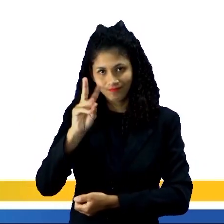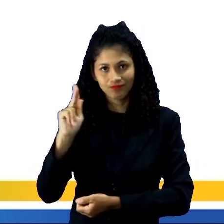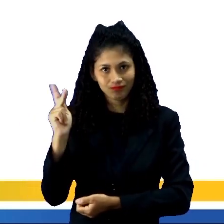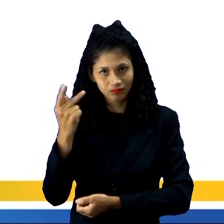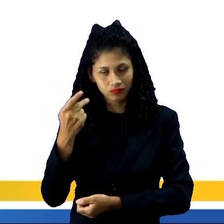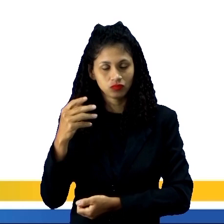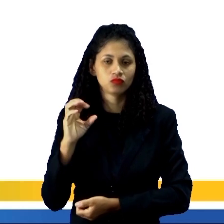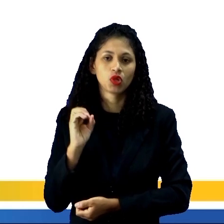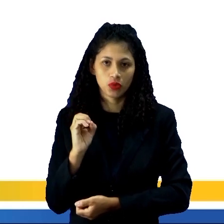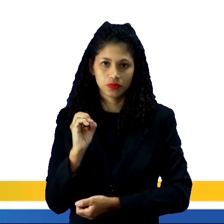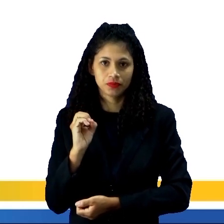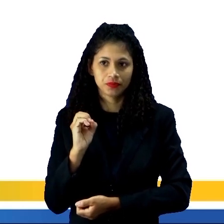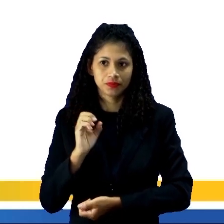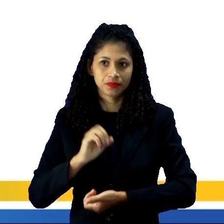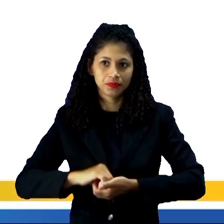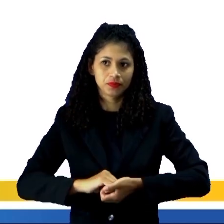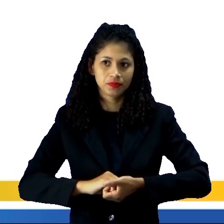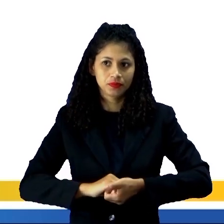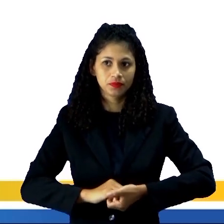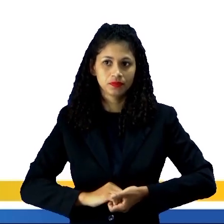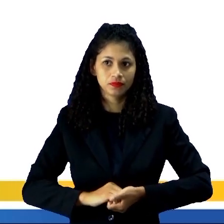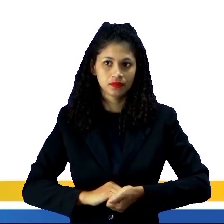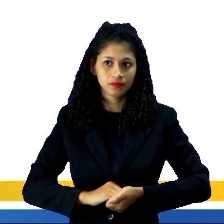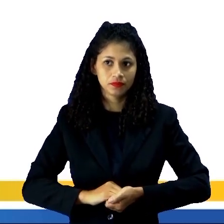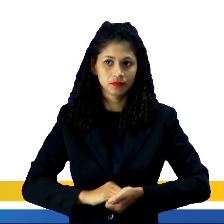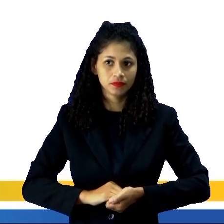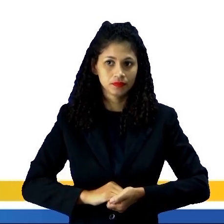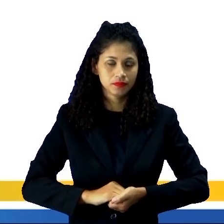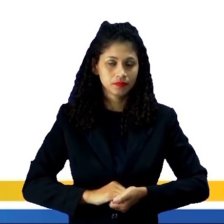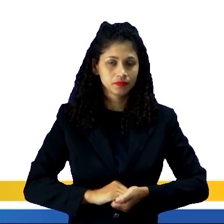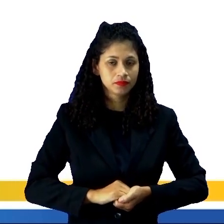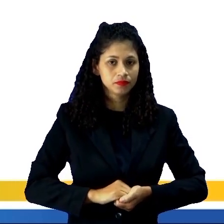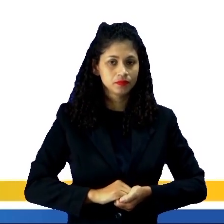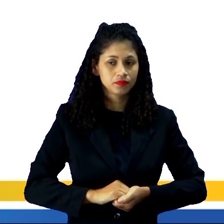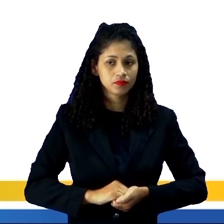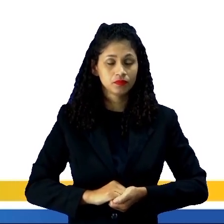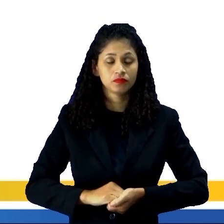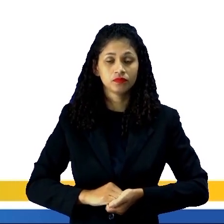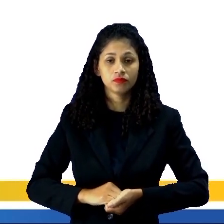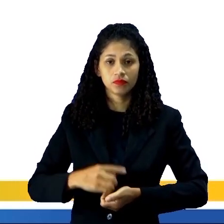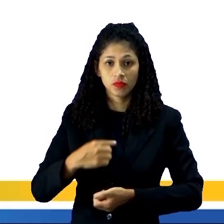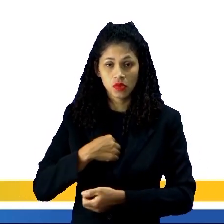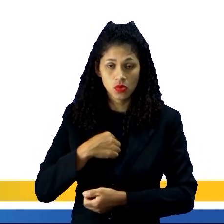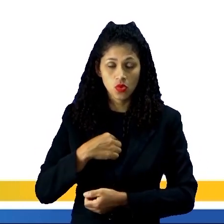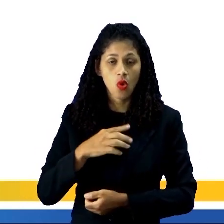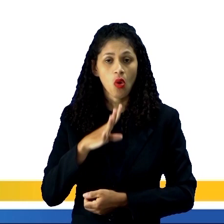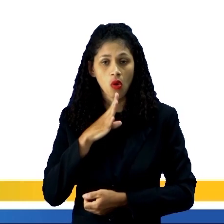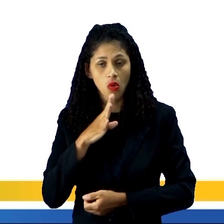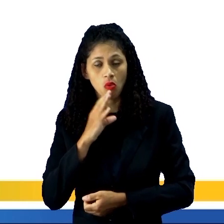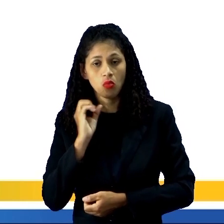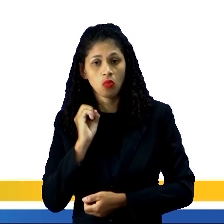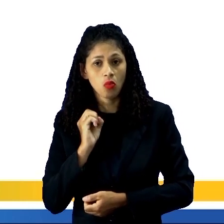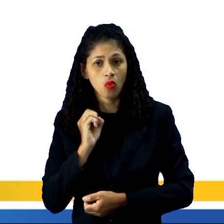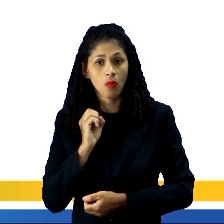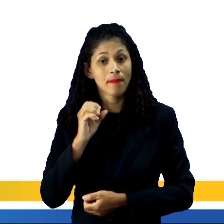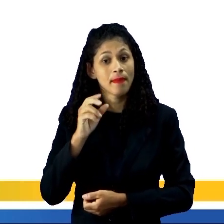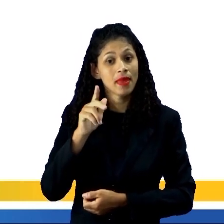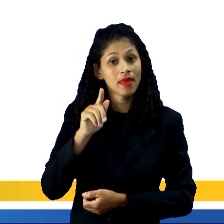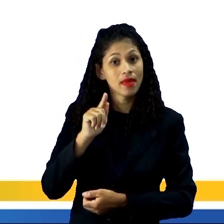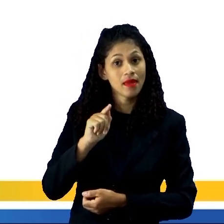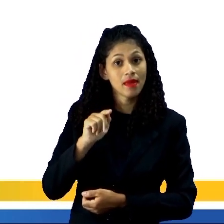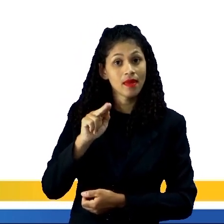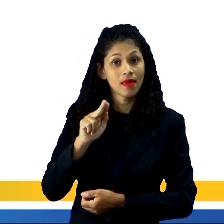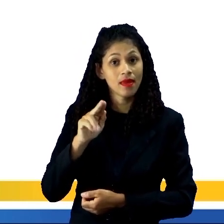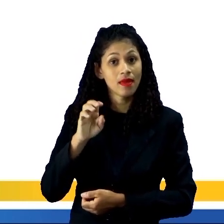I know a man who can fix washing machines. Eu conheço um homem que pode fixar,